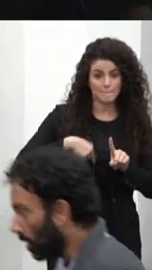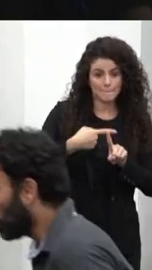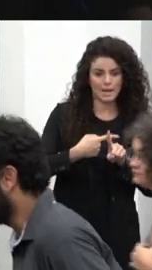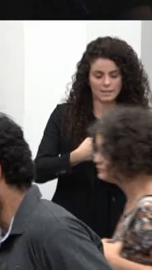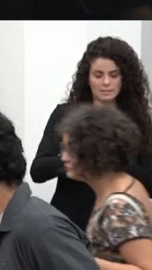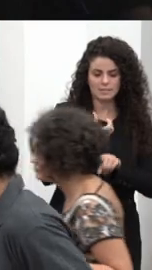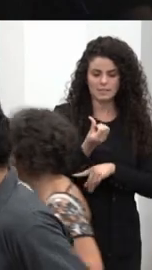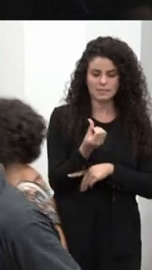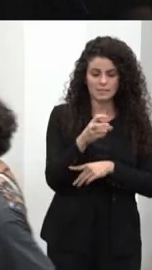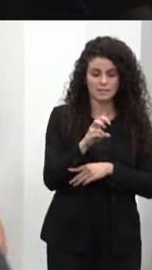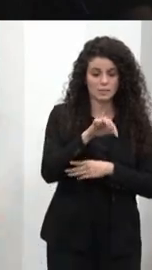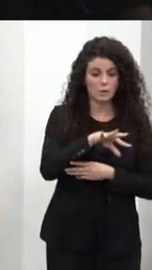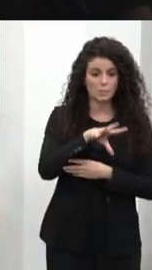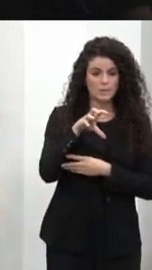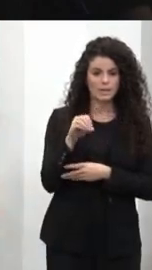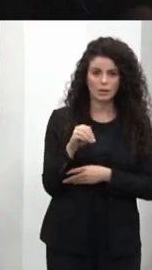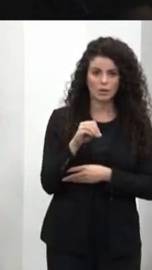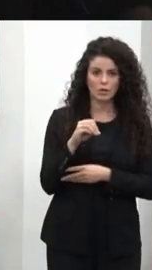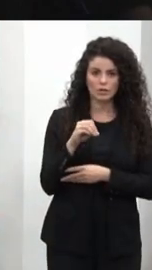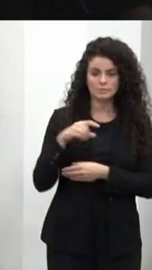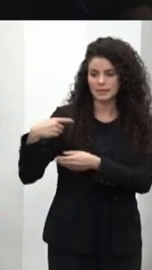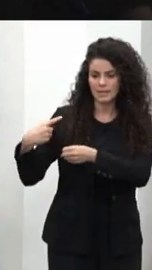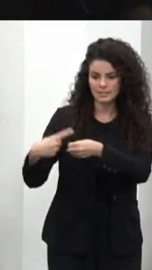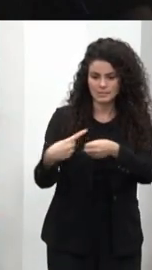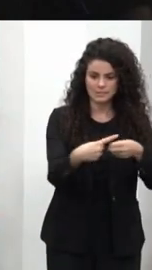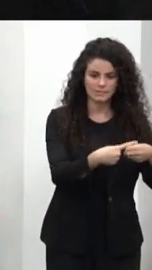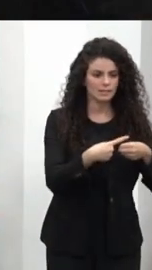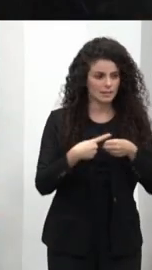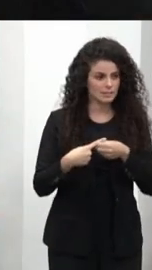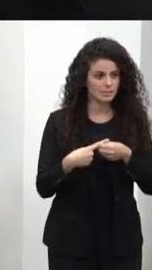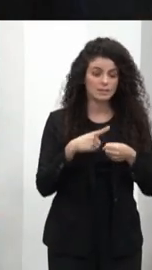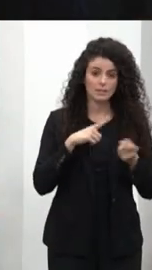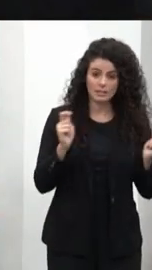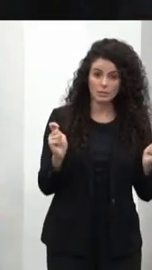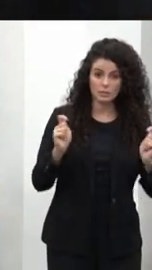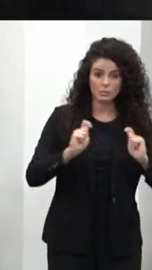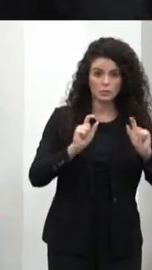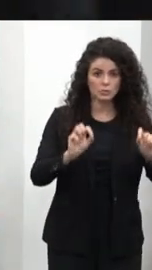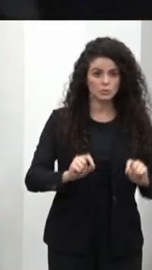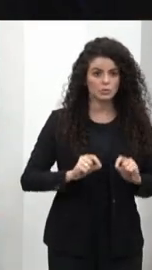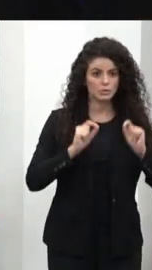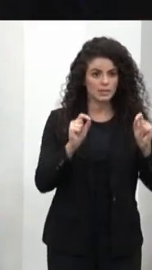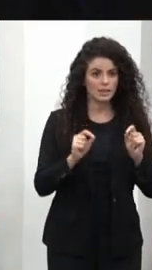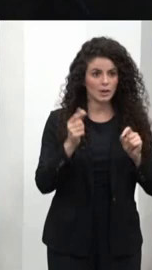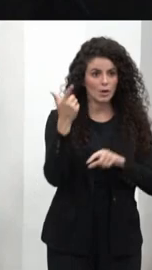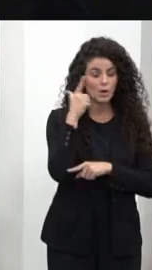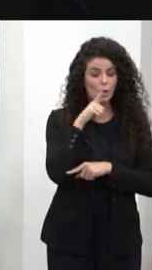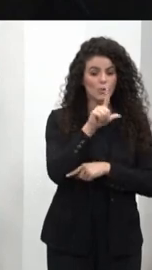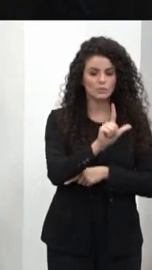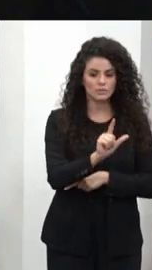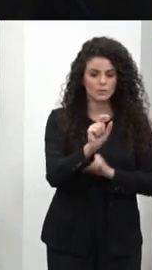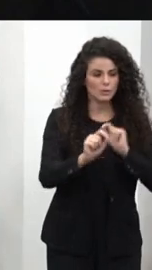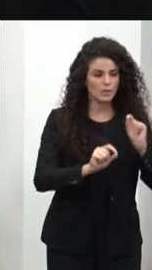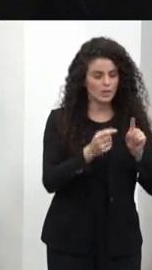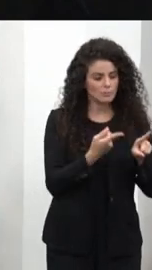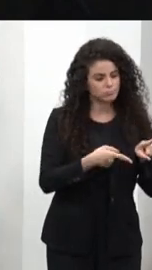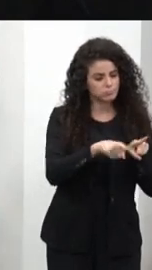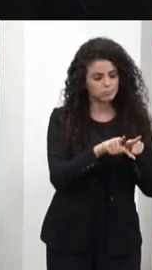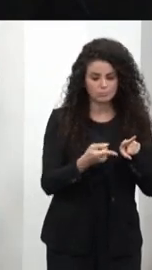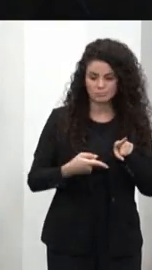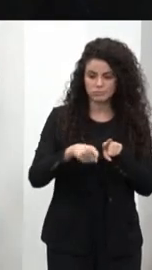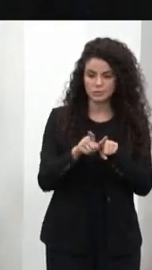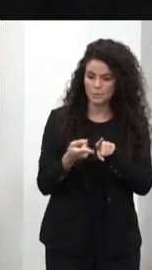para os municípios existindo ainda a possibilidade da formação de consórcios